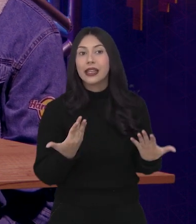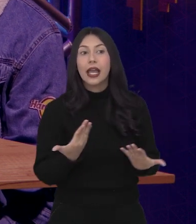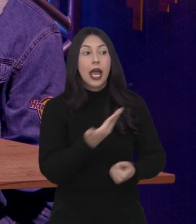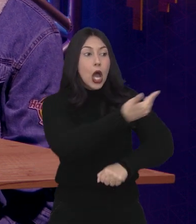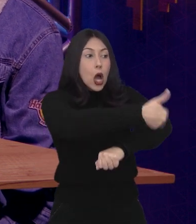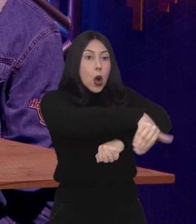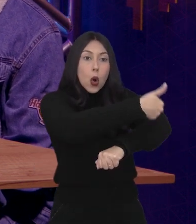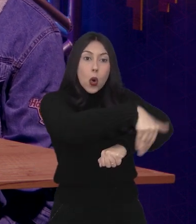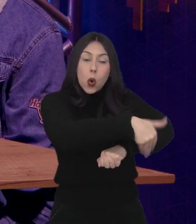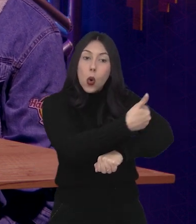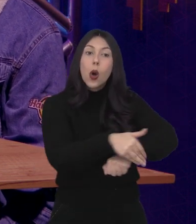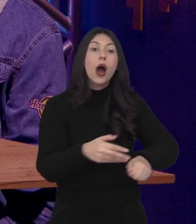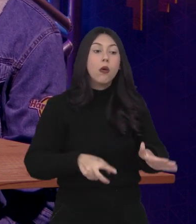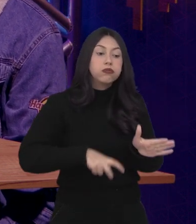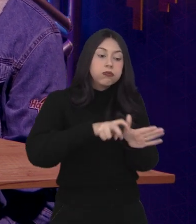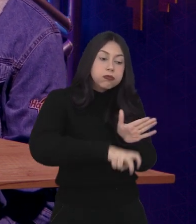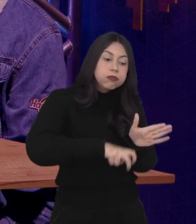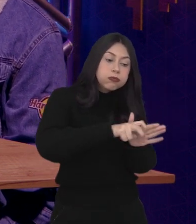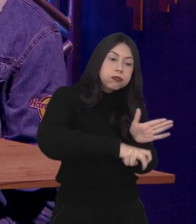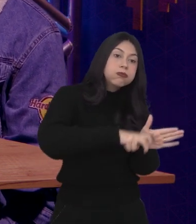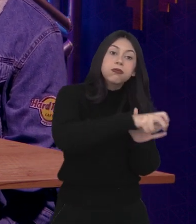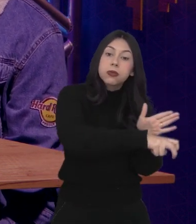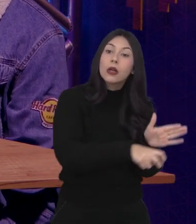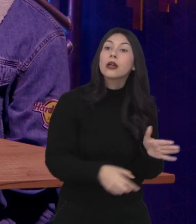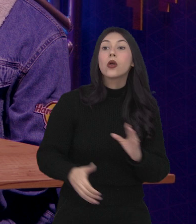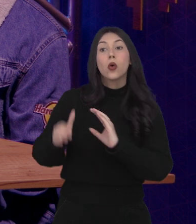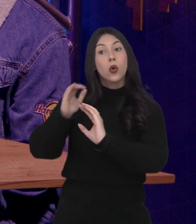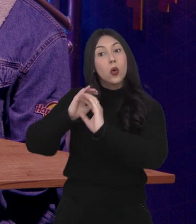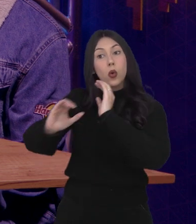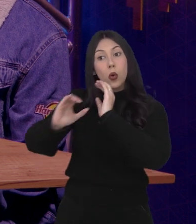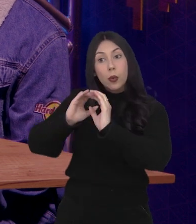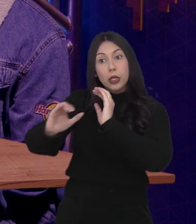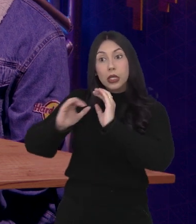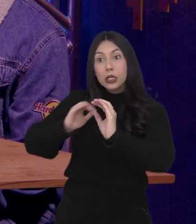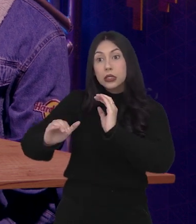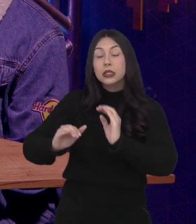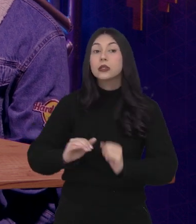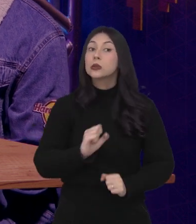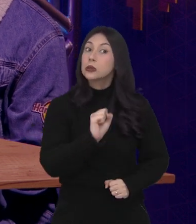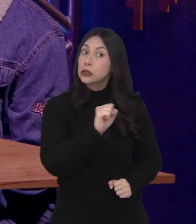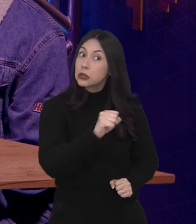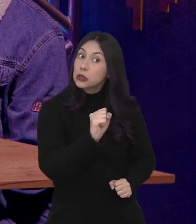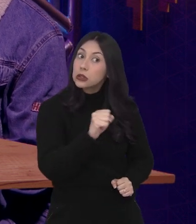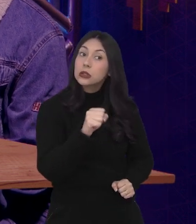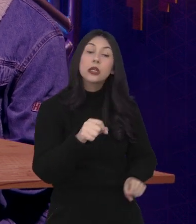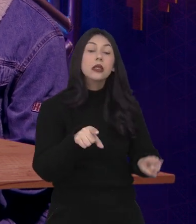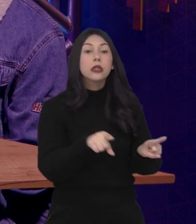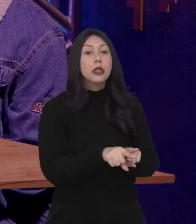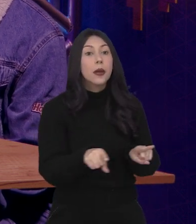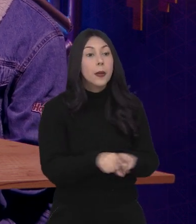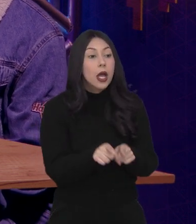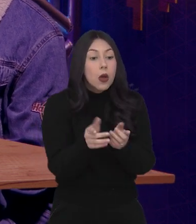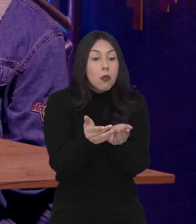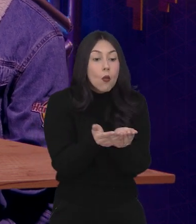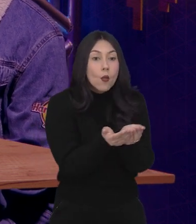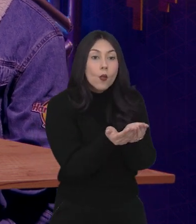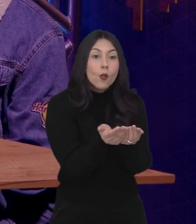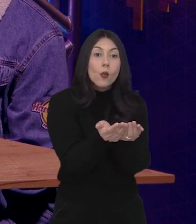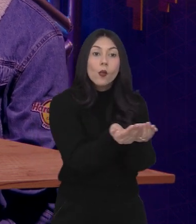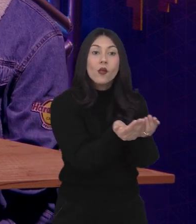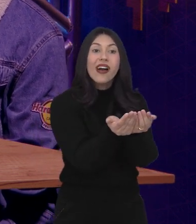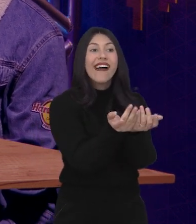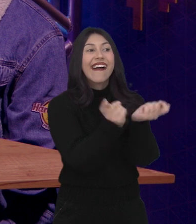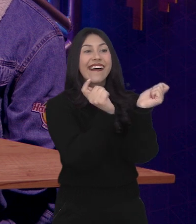as estradas, né, as ferrovias, a gente também tem... Os meios de comunicação. Exatamente, a gente tem a locomoção marítima,